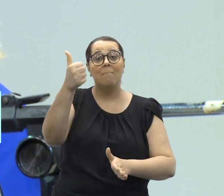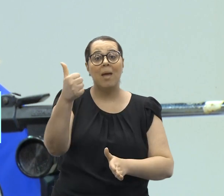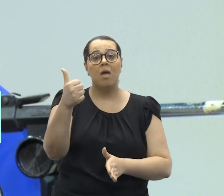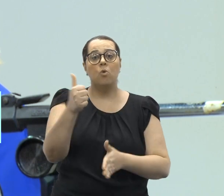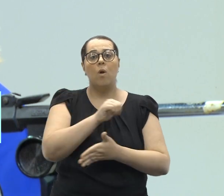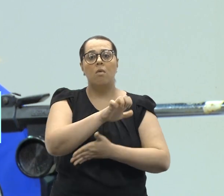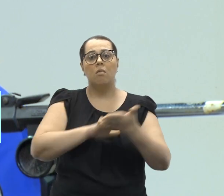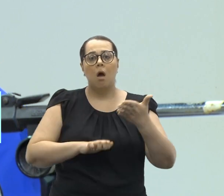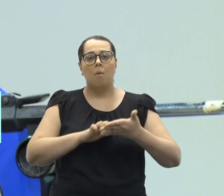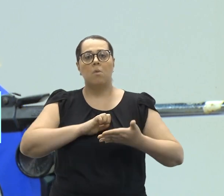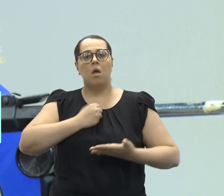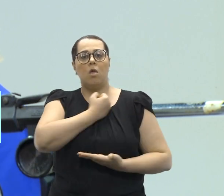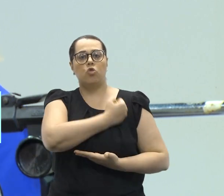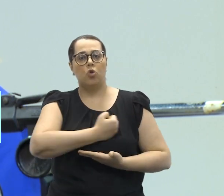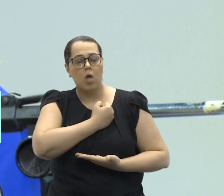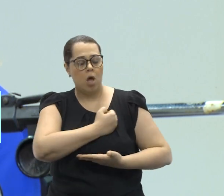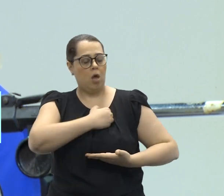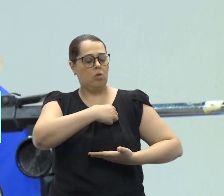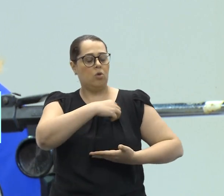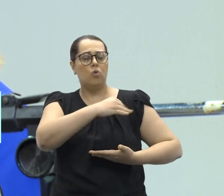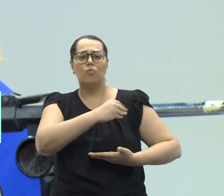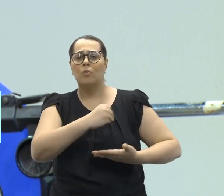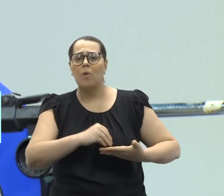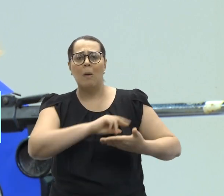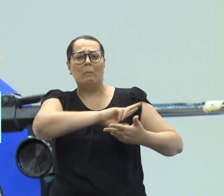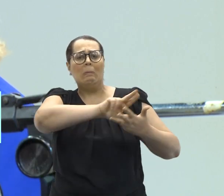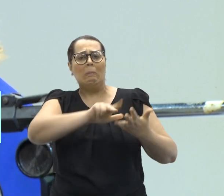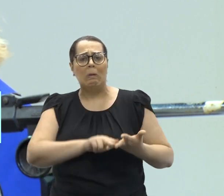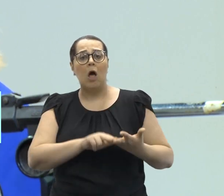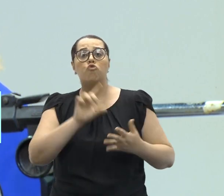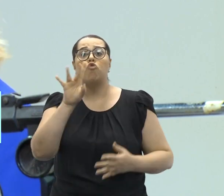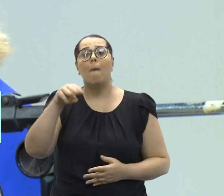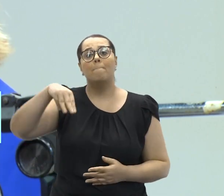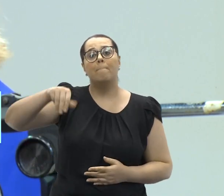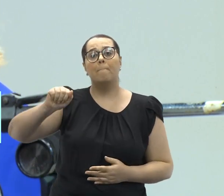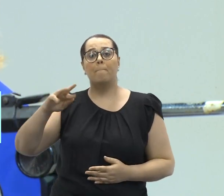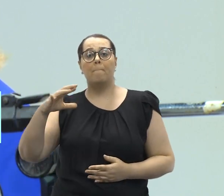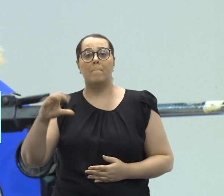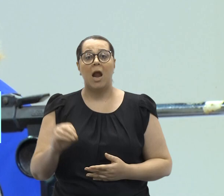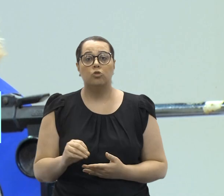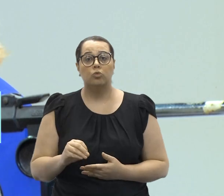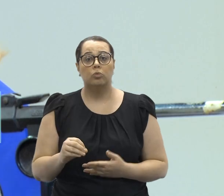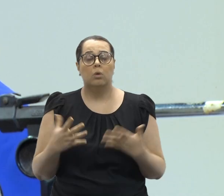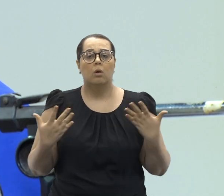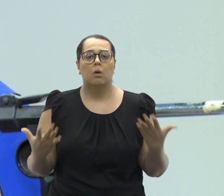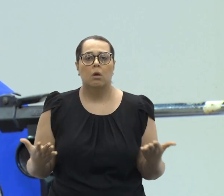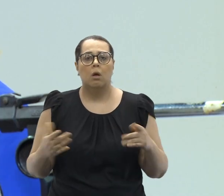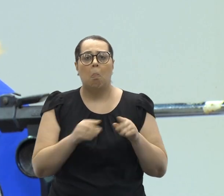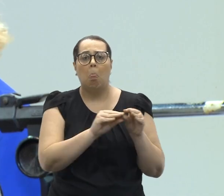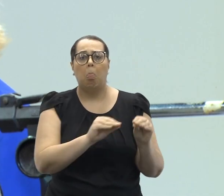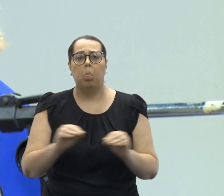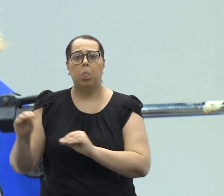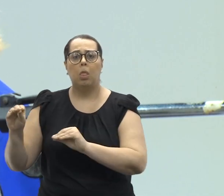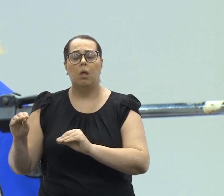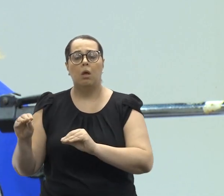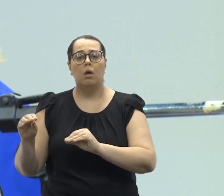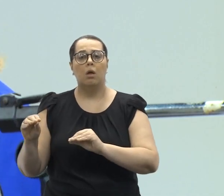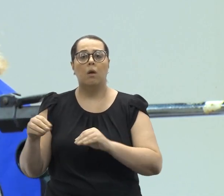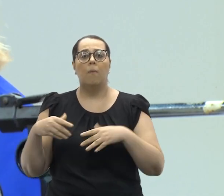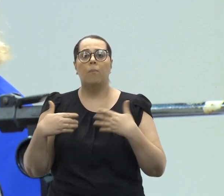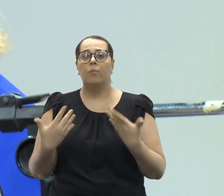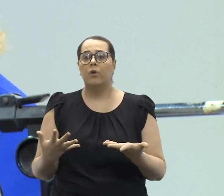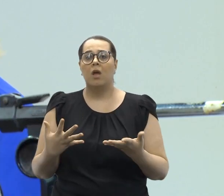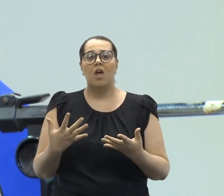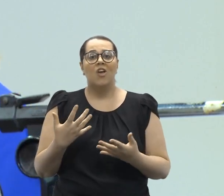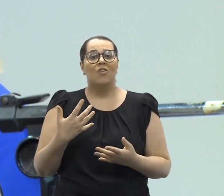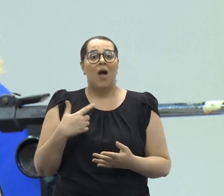a ressonância, a tomografia, a cintilografia. A tomografia é para março, a cintilografia não existia data, porque eu